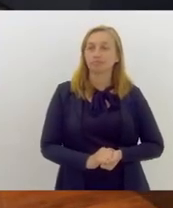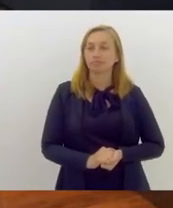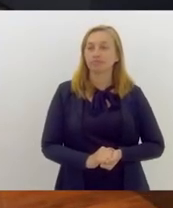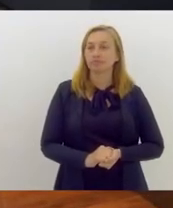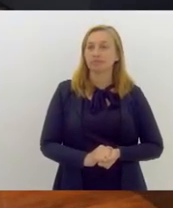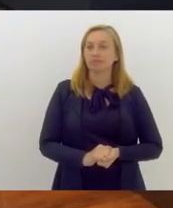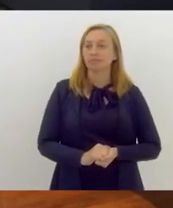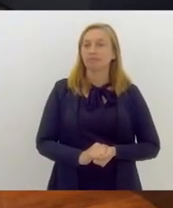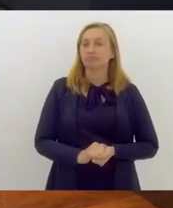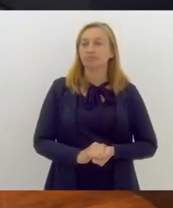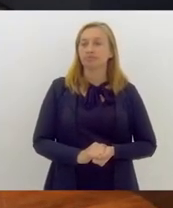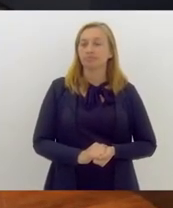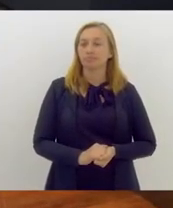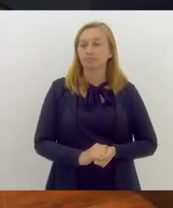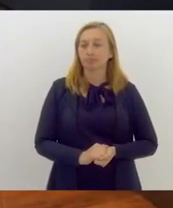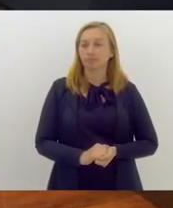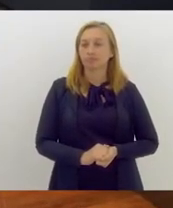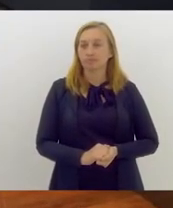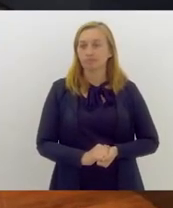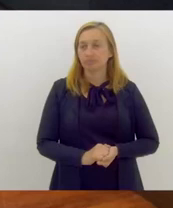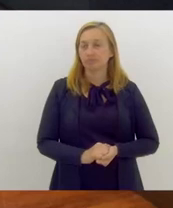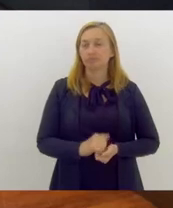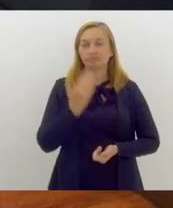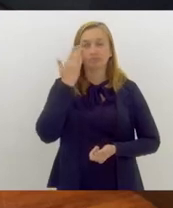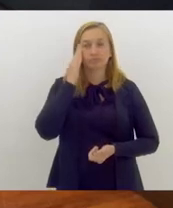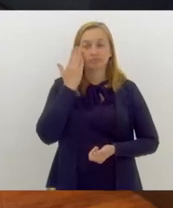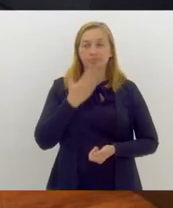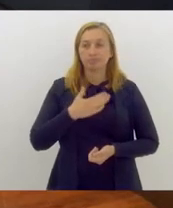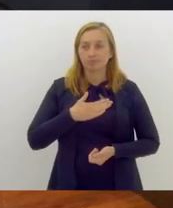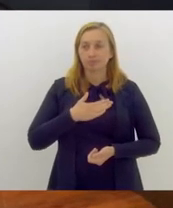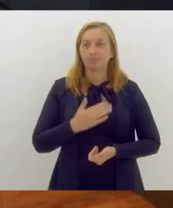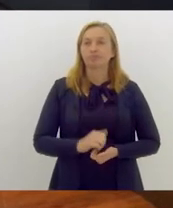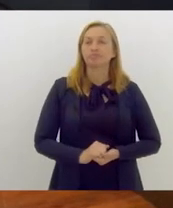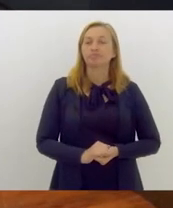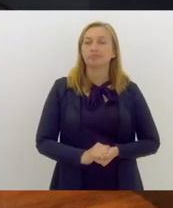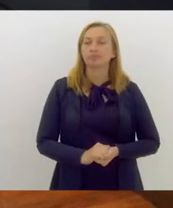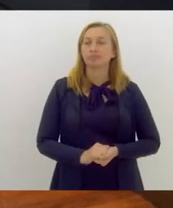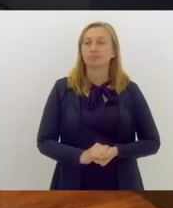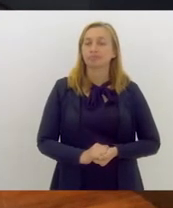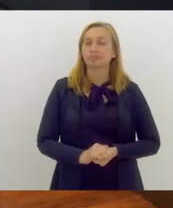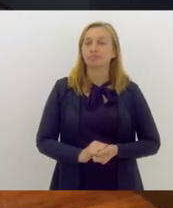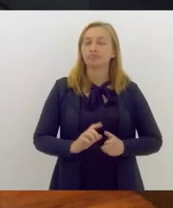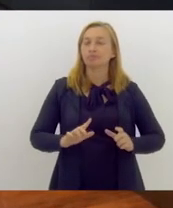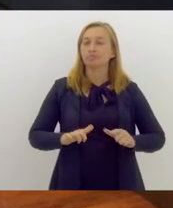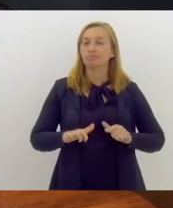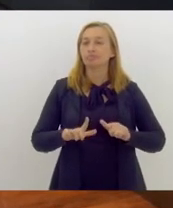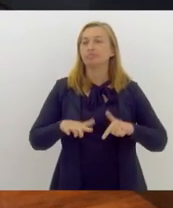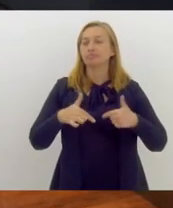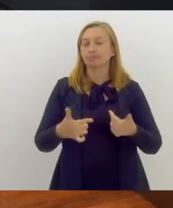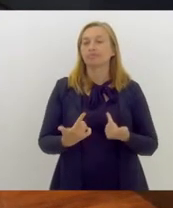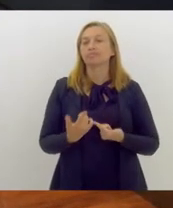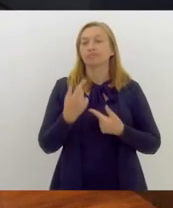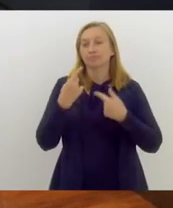e no meu entendimento isso vai ter que ter uma ação política